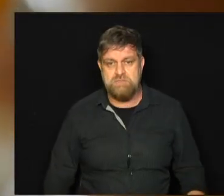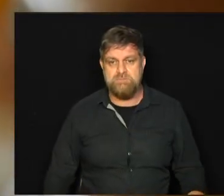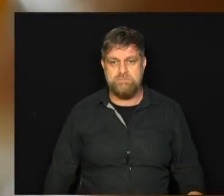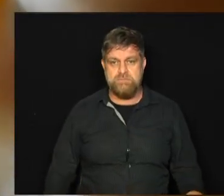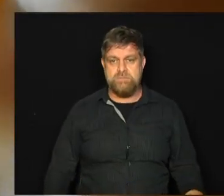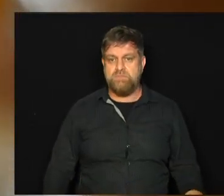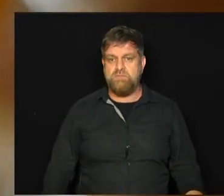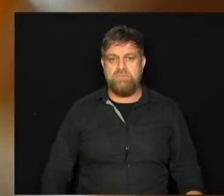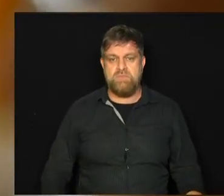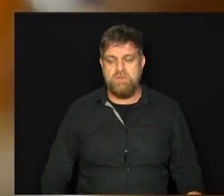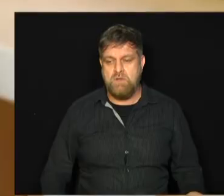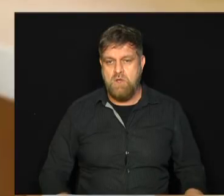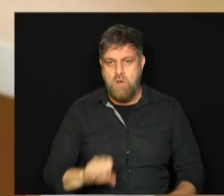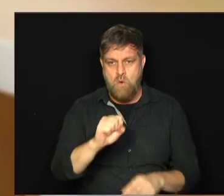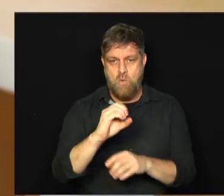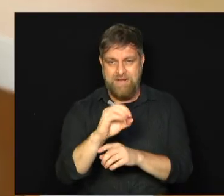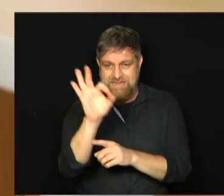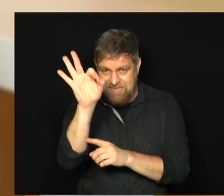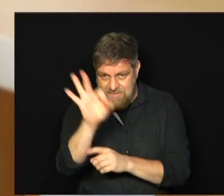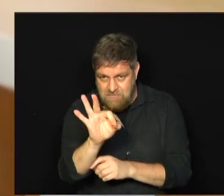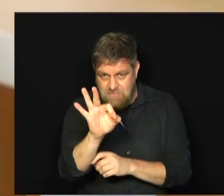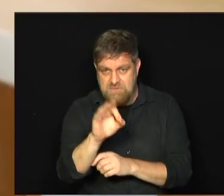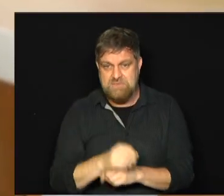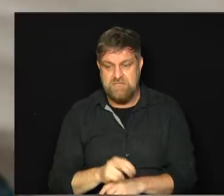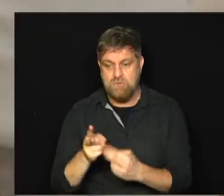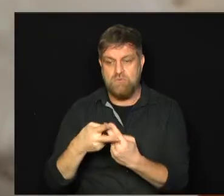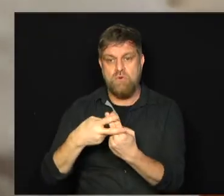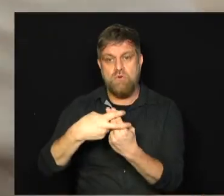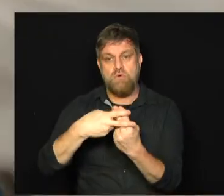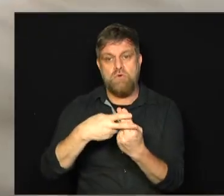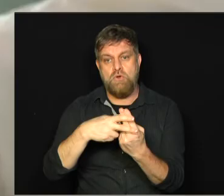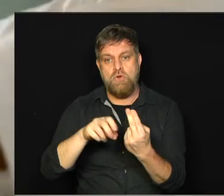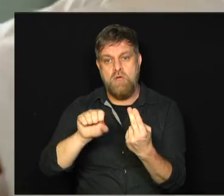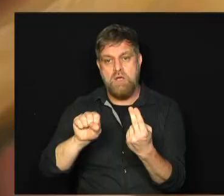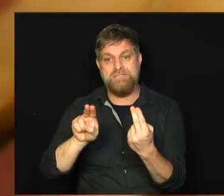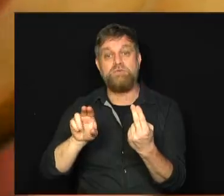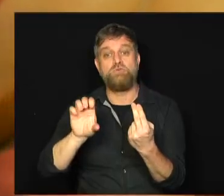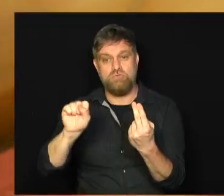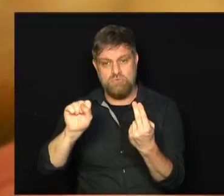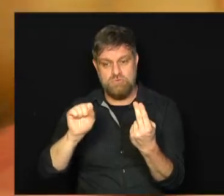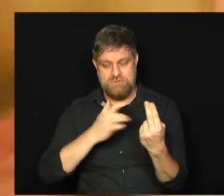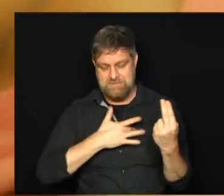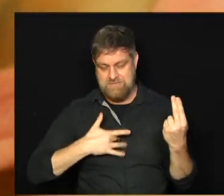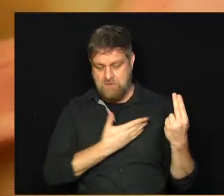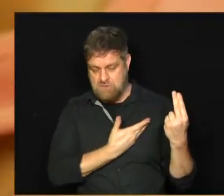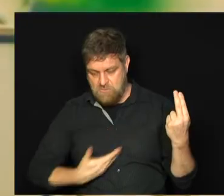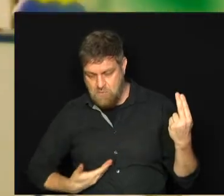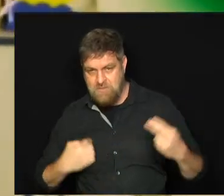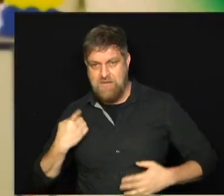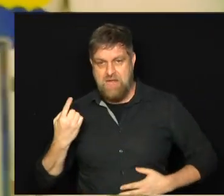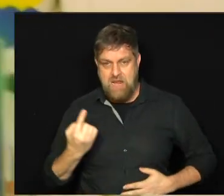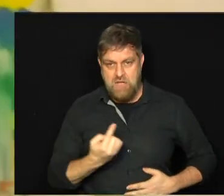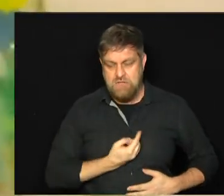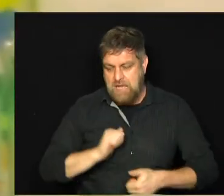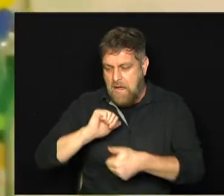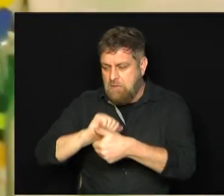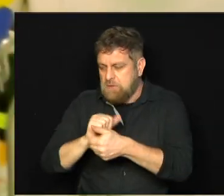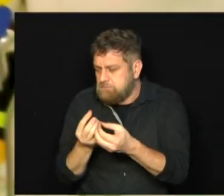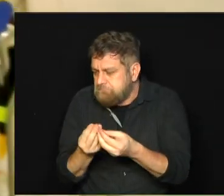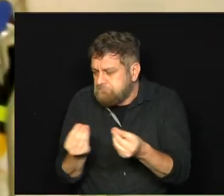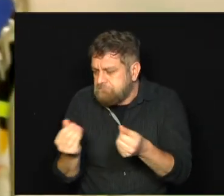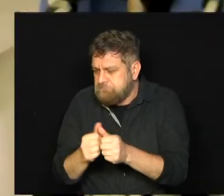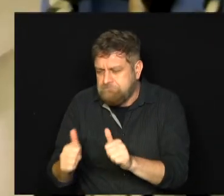da demanda, 80% são do Sistema Único de Saúde. Nós podemos ofertar tratamentos de primeira